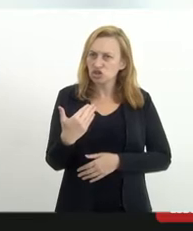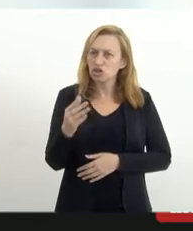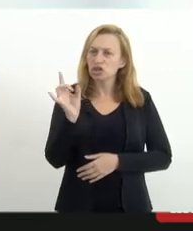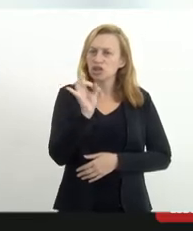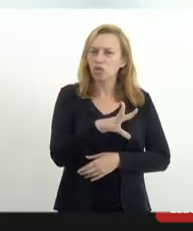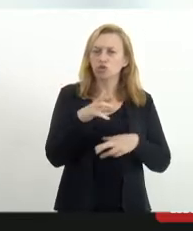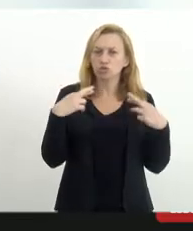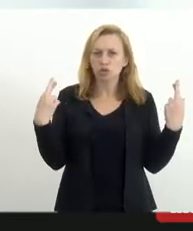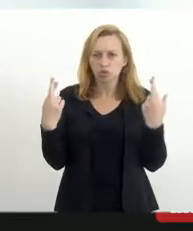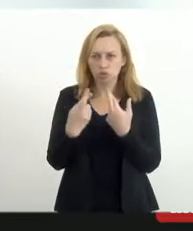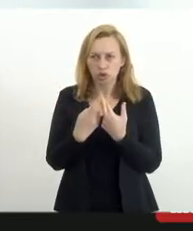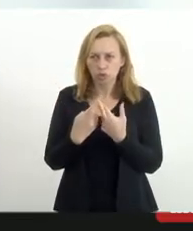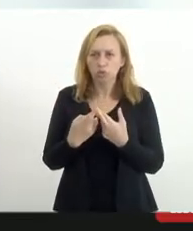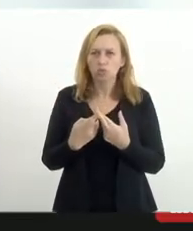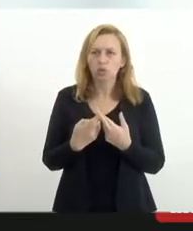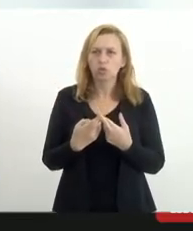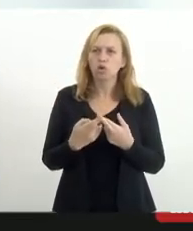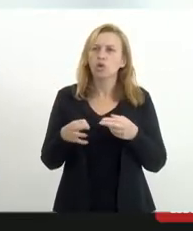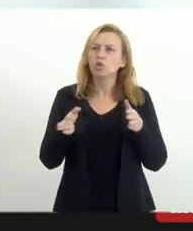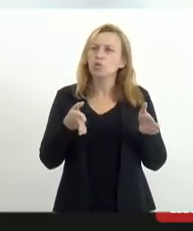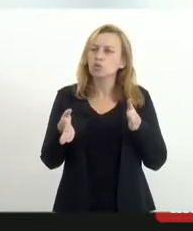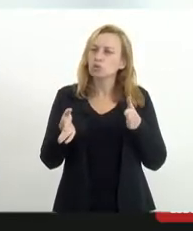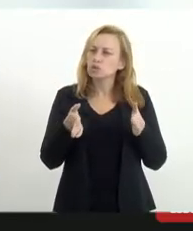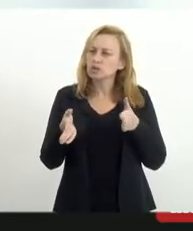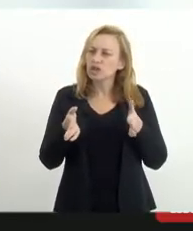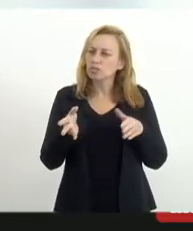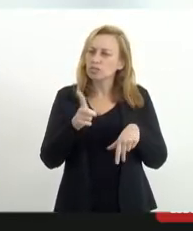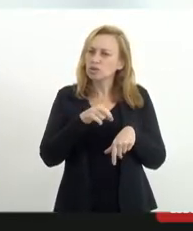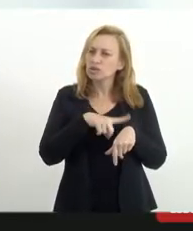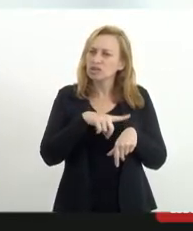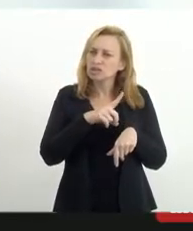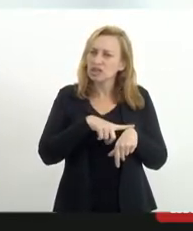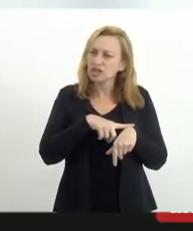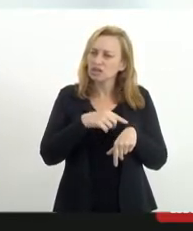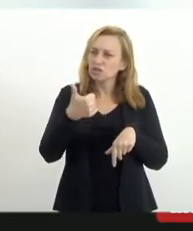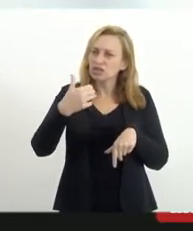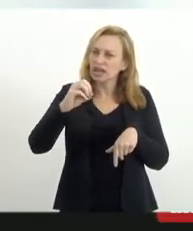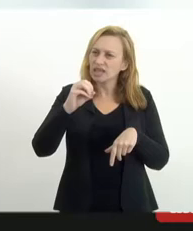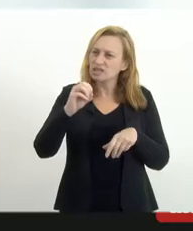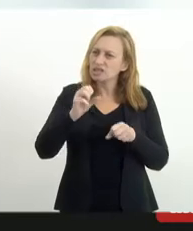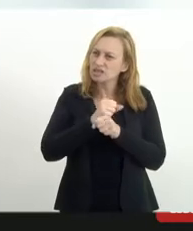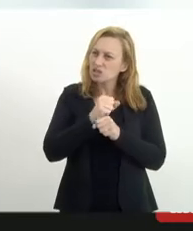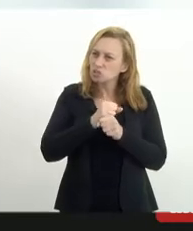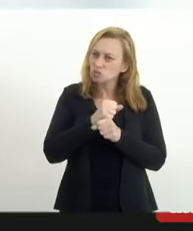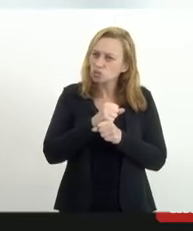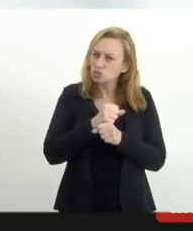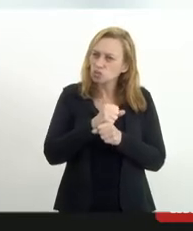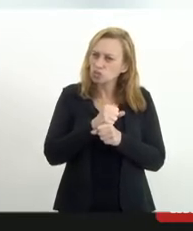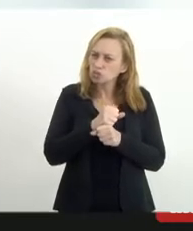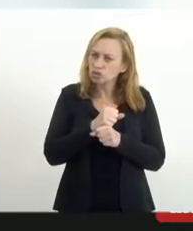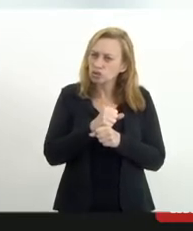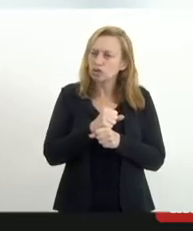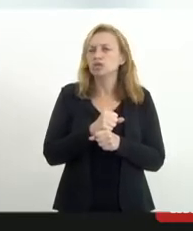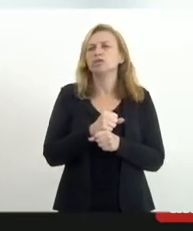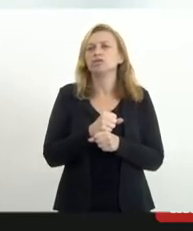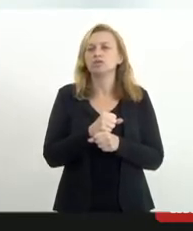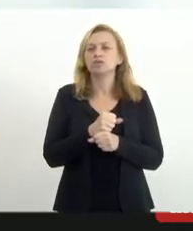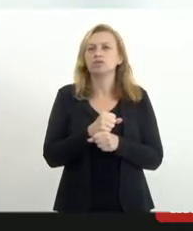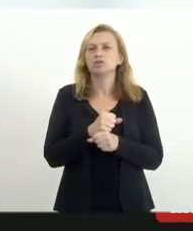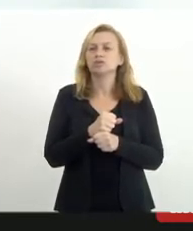última reunião que o prazo decadencial de 10 anos está previsto